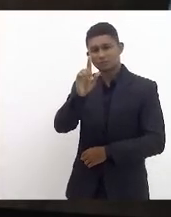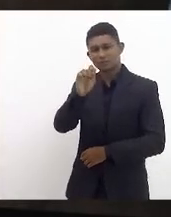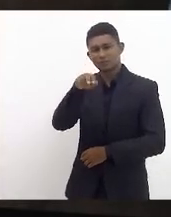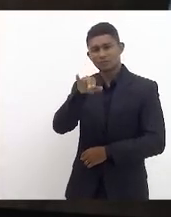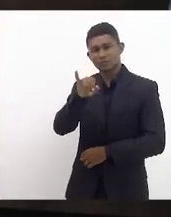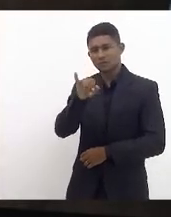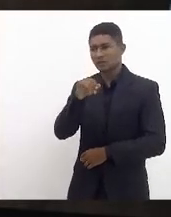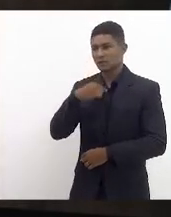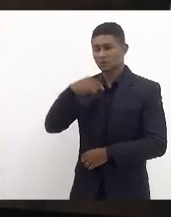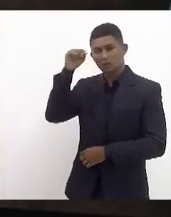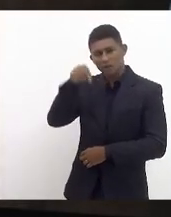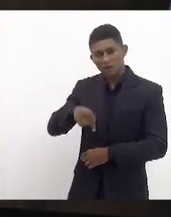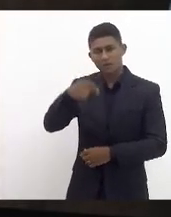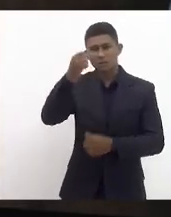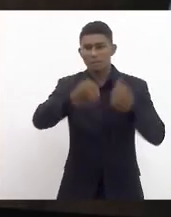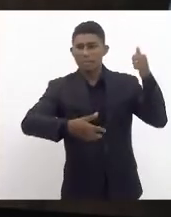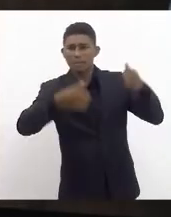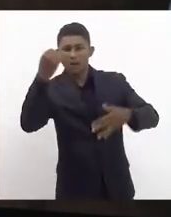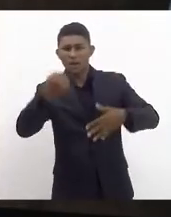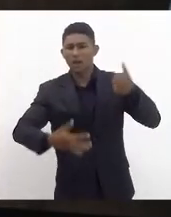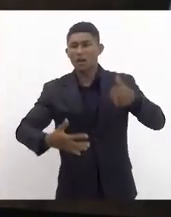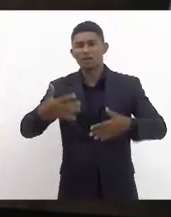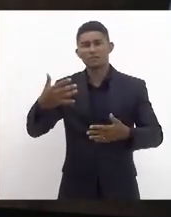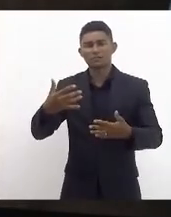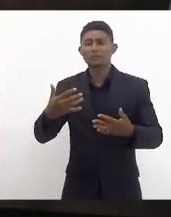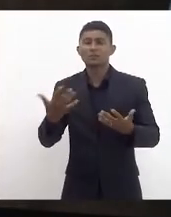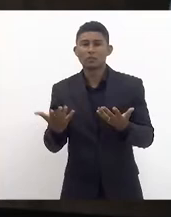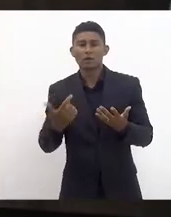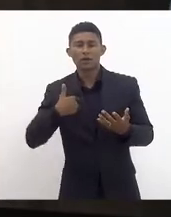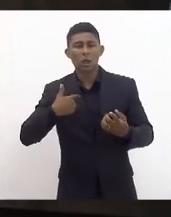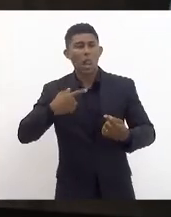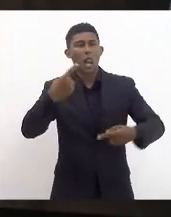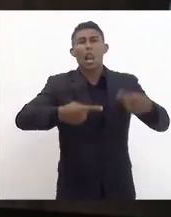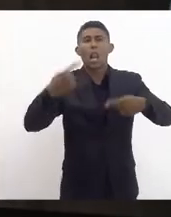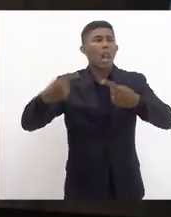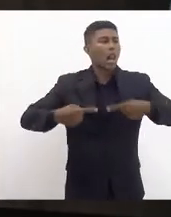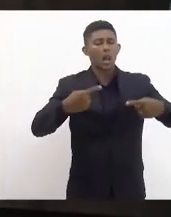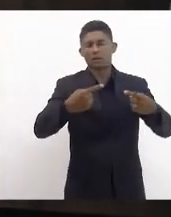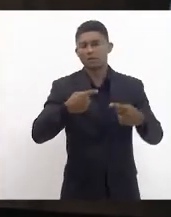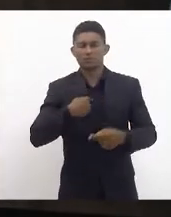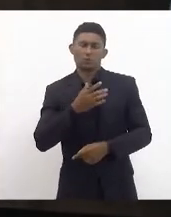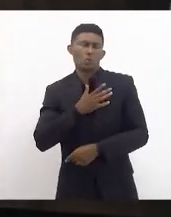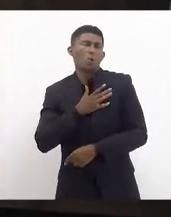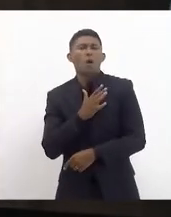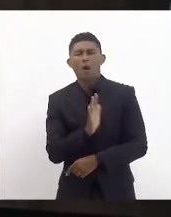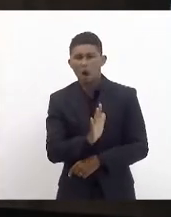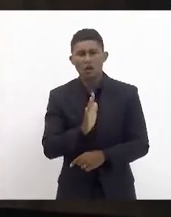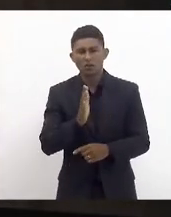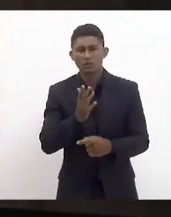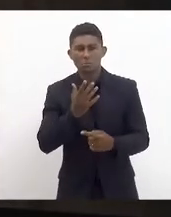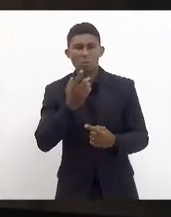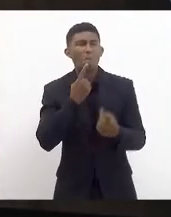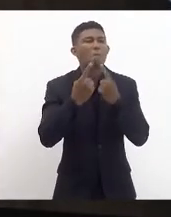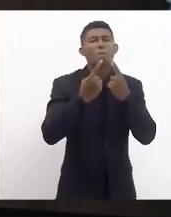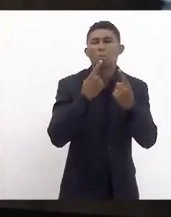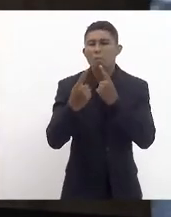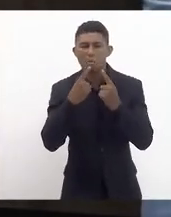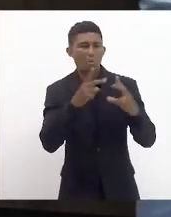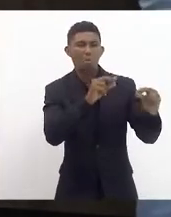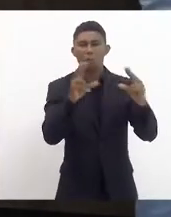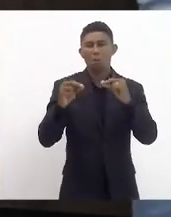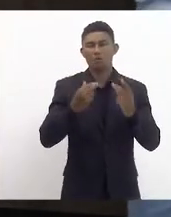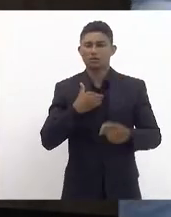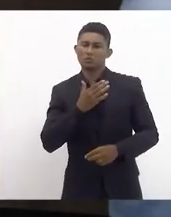estou explicando aqui que eu não gosto de me envolver nessas conversas, porque eu acho que não leva a lugar nenhum. Mas eu não posso me